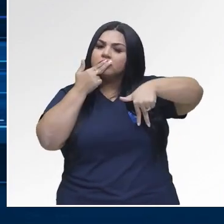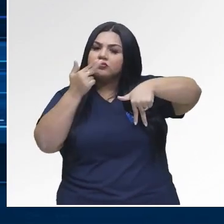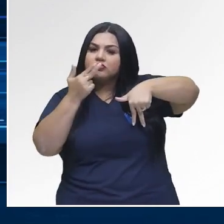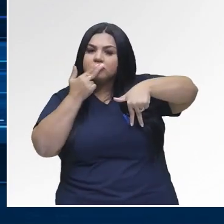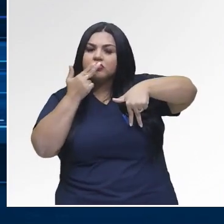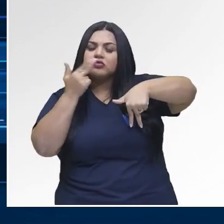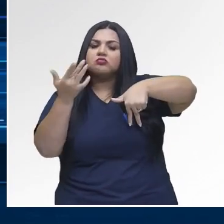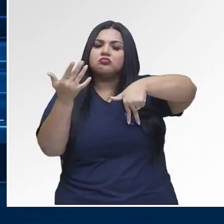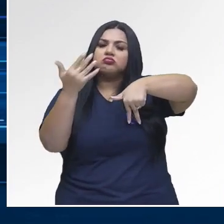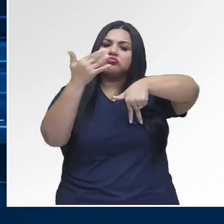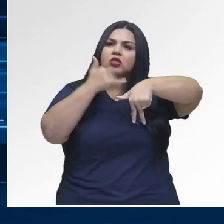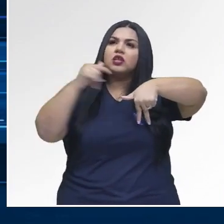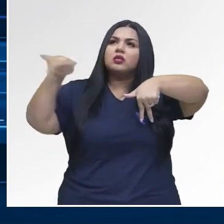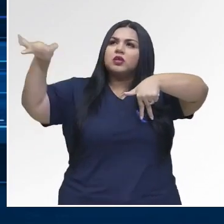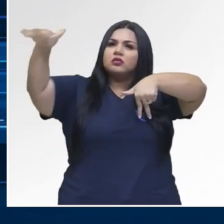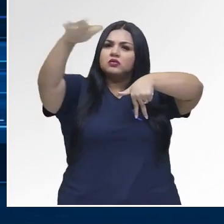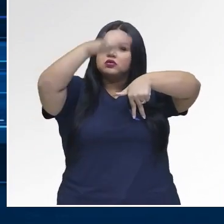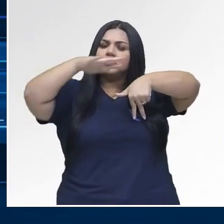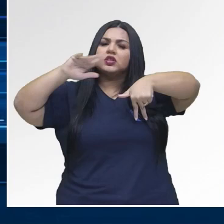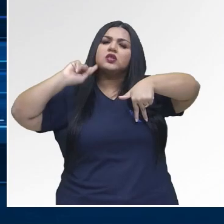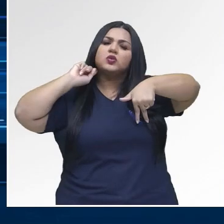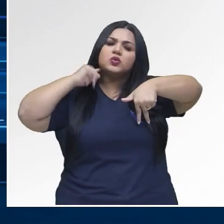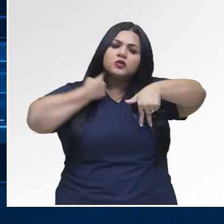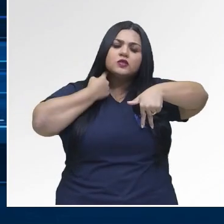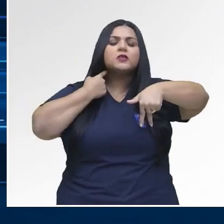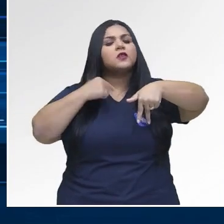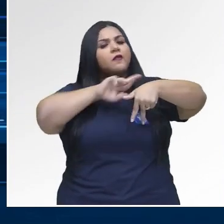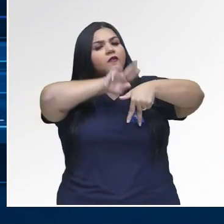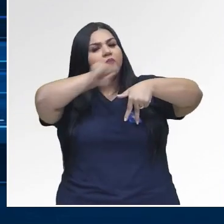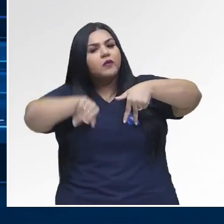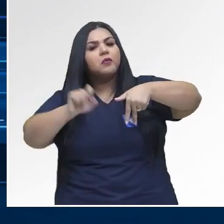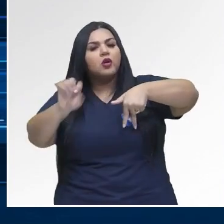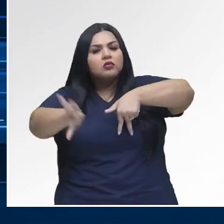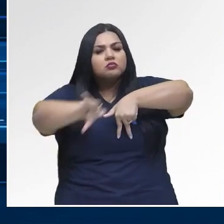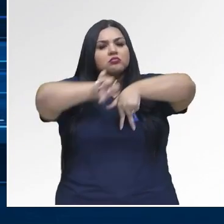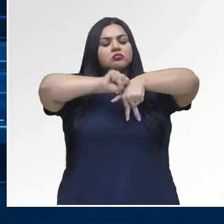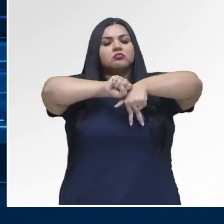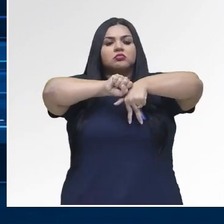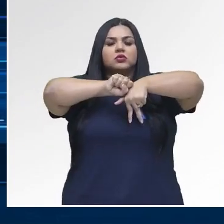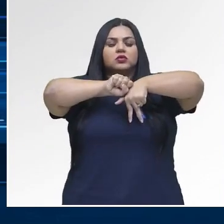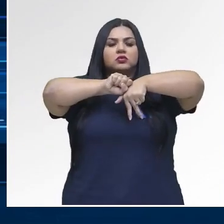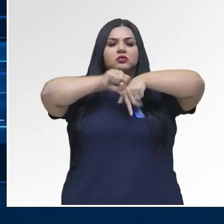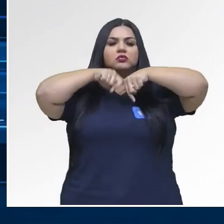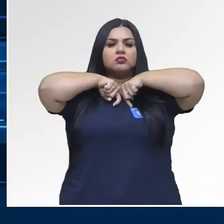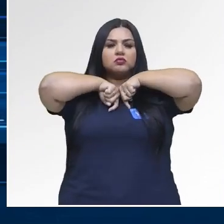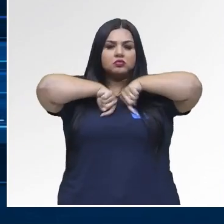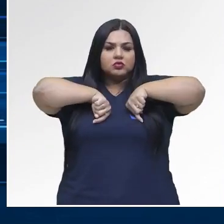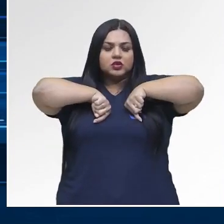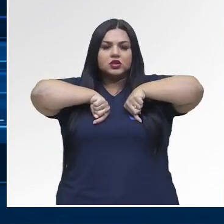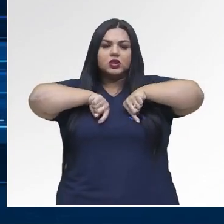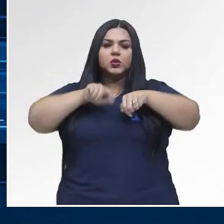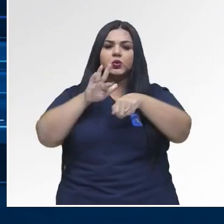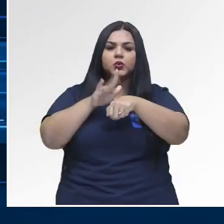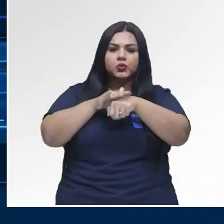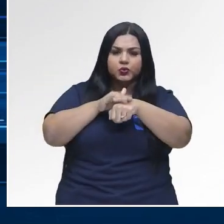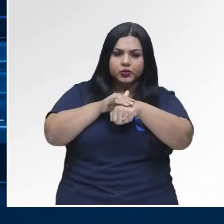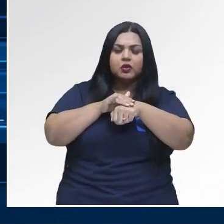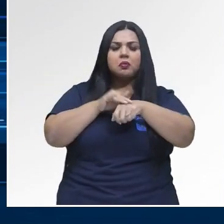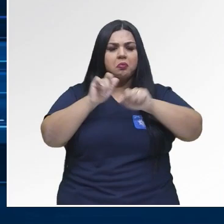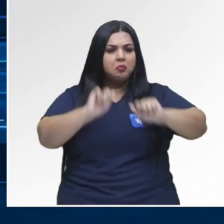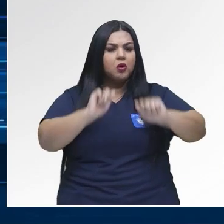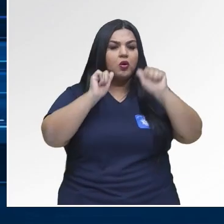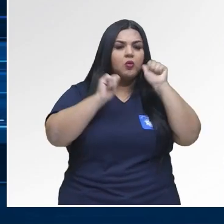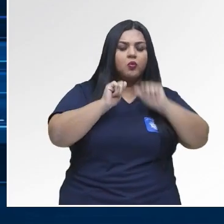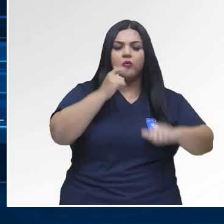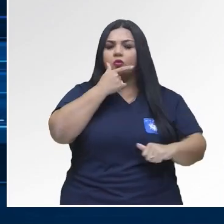tabaco, poluição do ar, entre outras coisas, né? Isso pode acontecer tanto em homens quanto em mulheres.